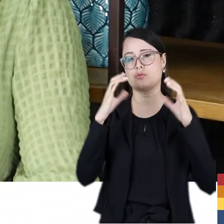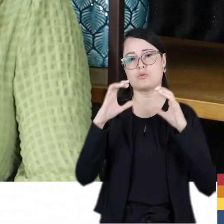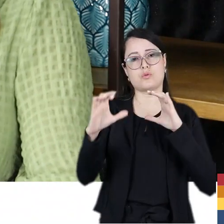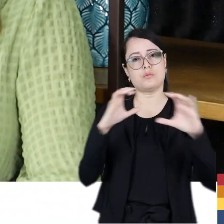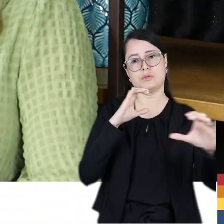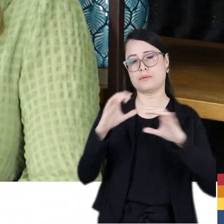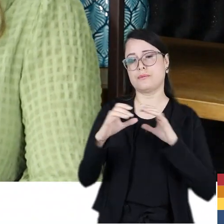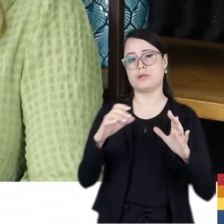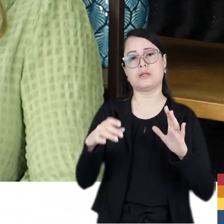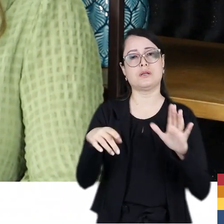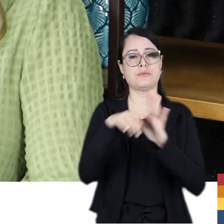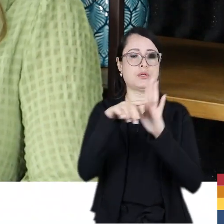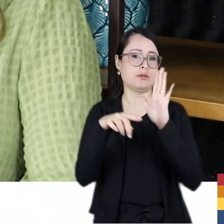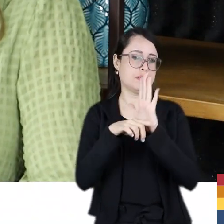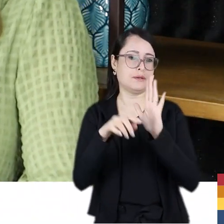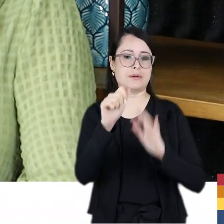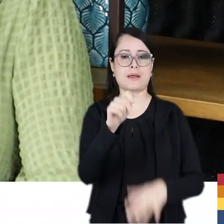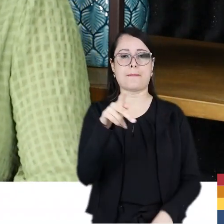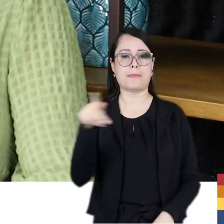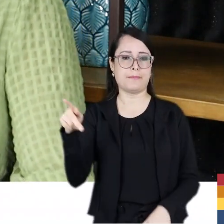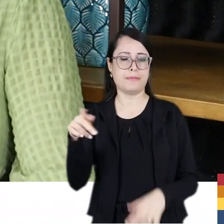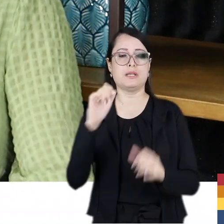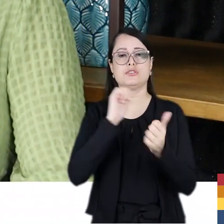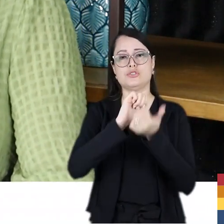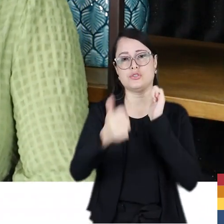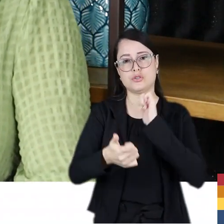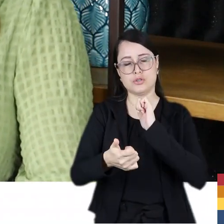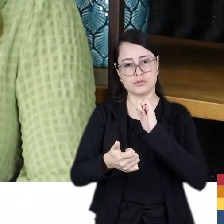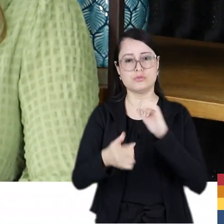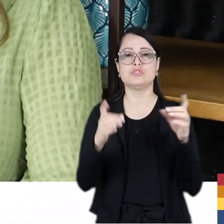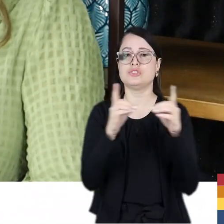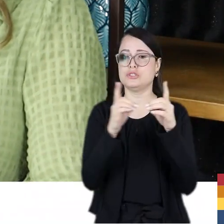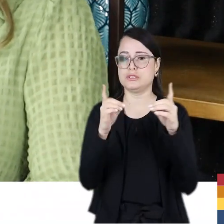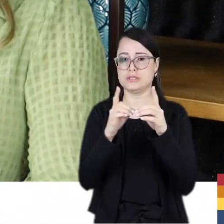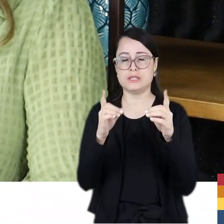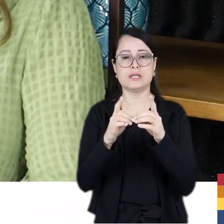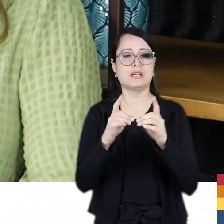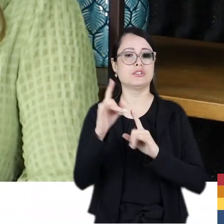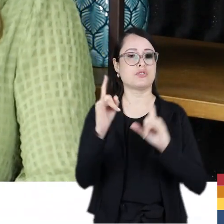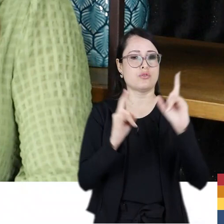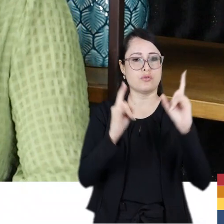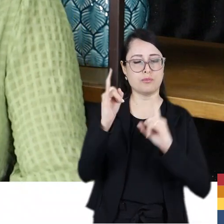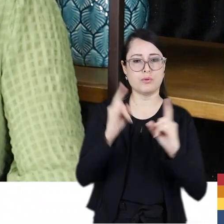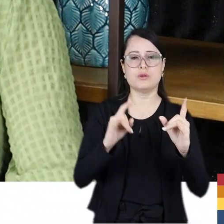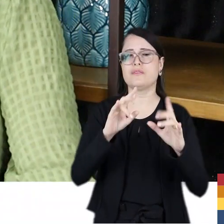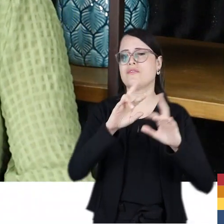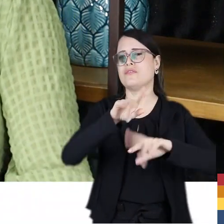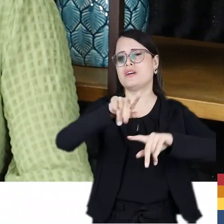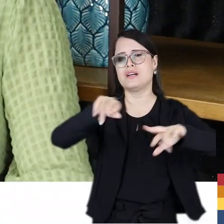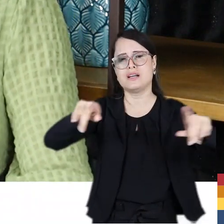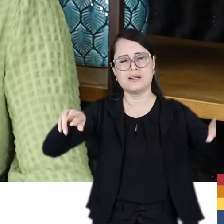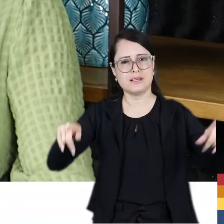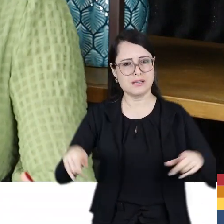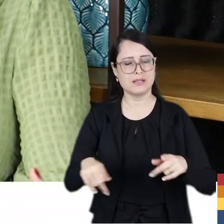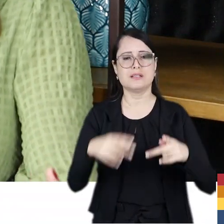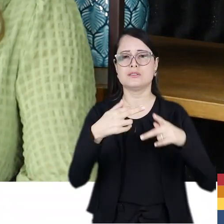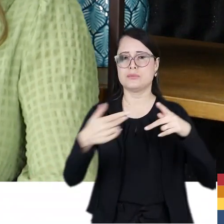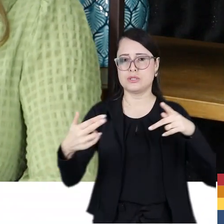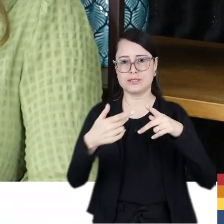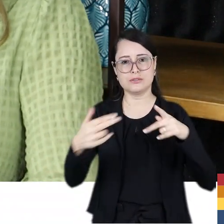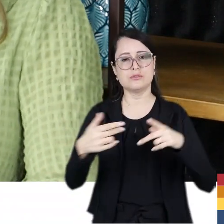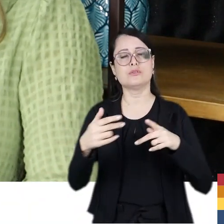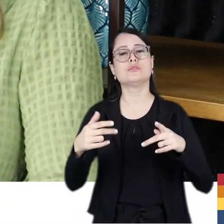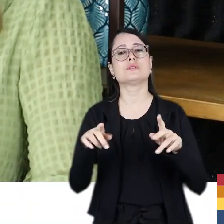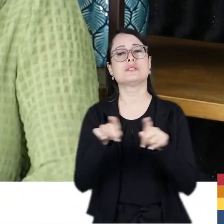programas, aplicativos, né? Jogos didáticos, robôs, circuitos, entre outros produtos analógicos e digitais, né? Aquilo que o professor